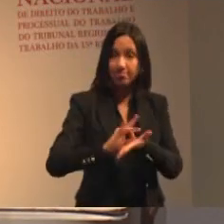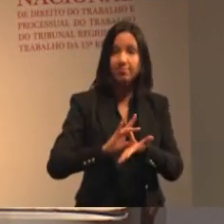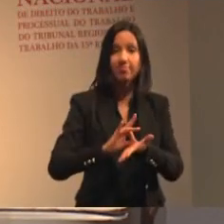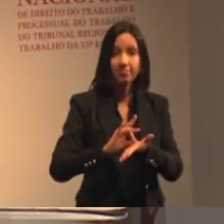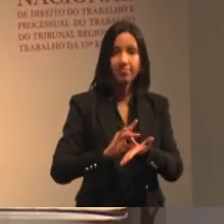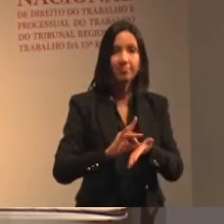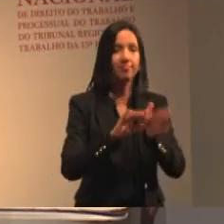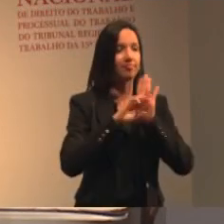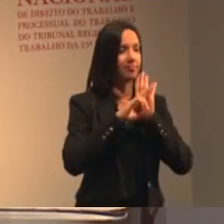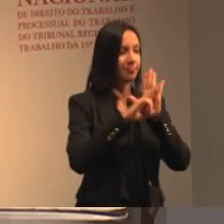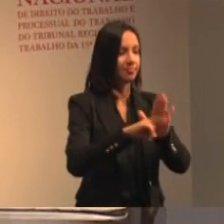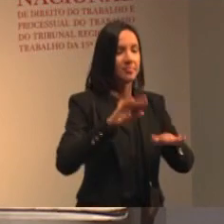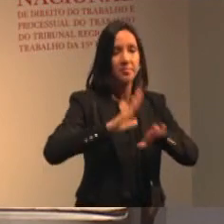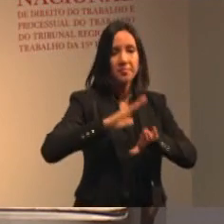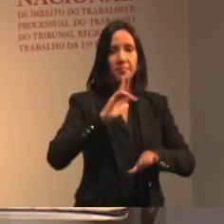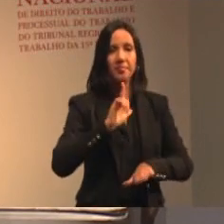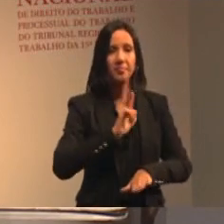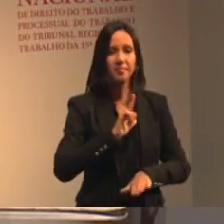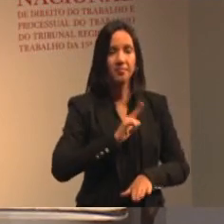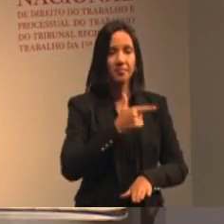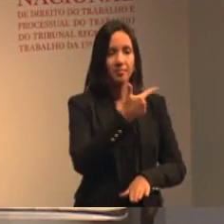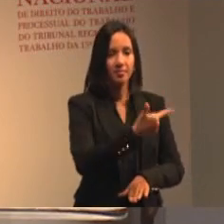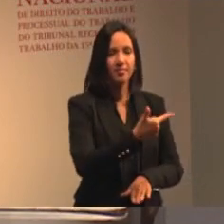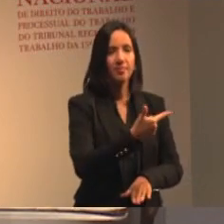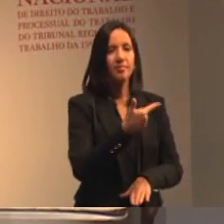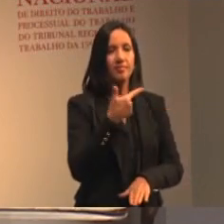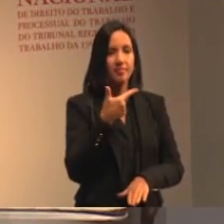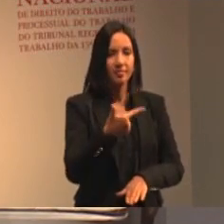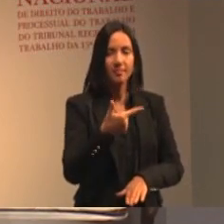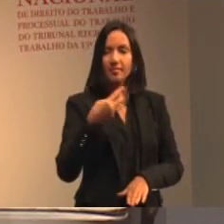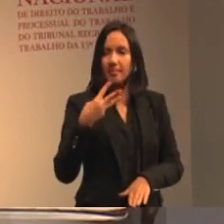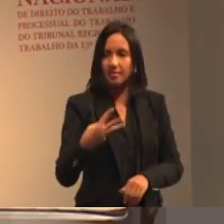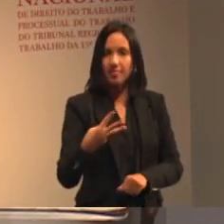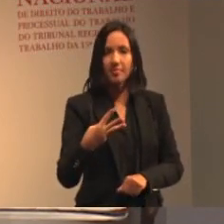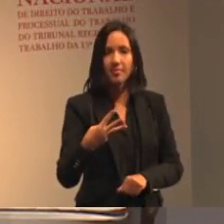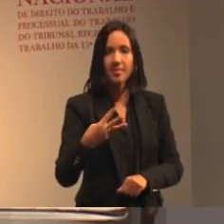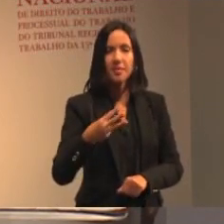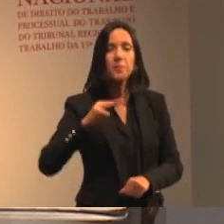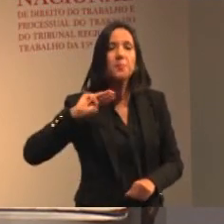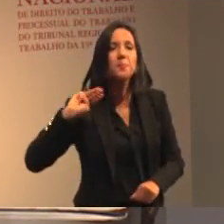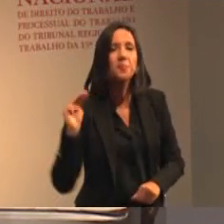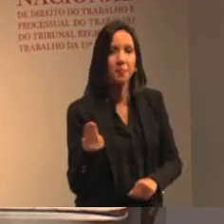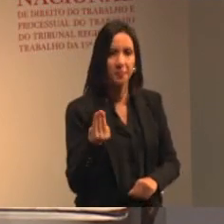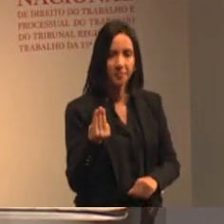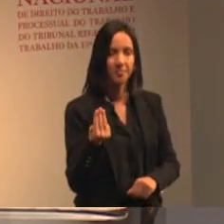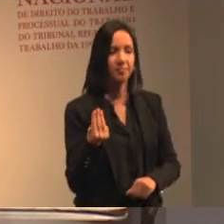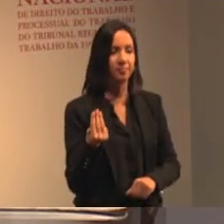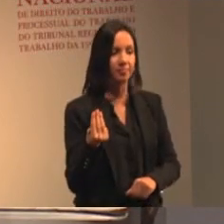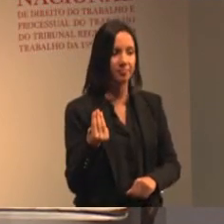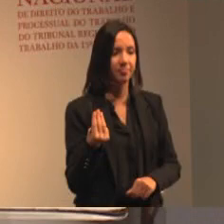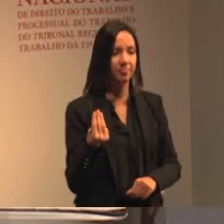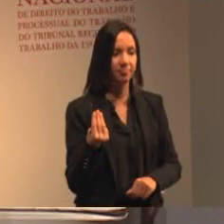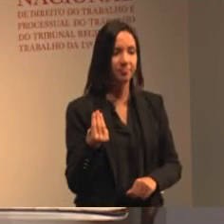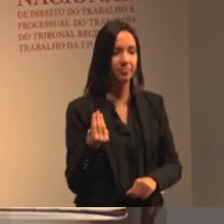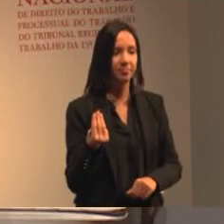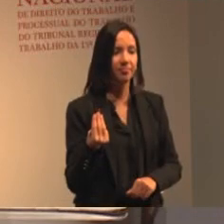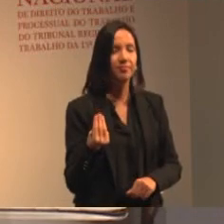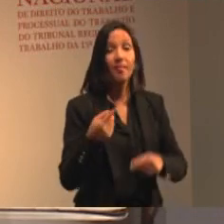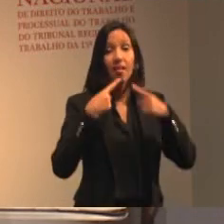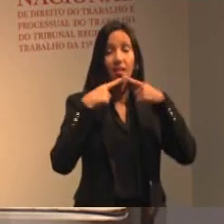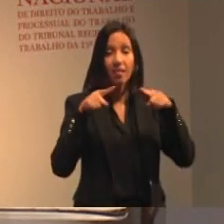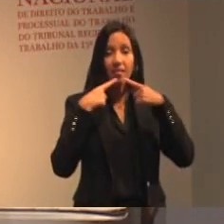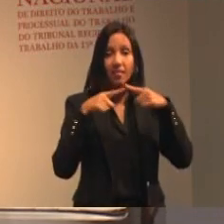que representam mais de 223 milhões pagos aos